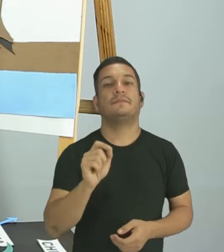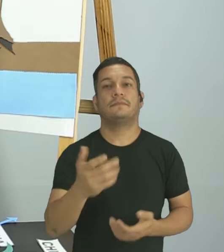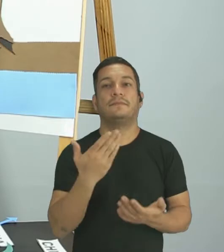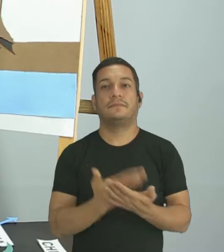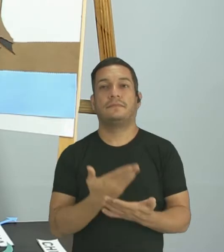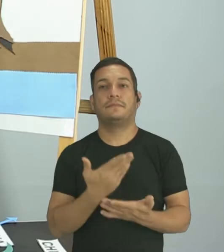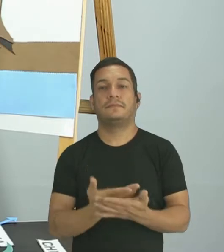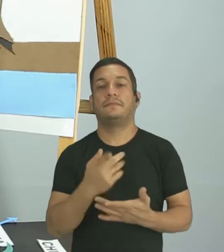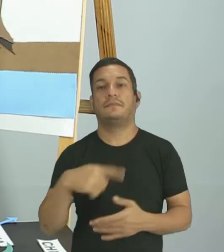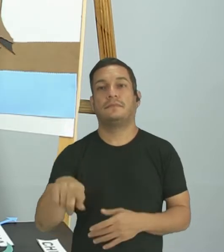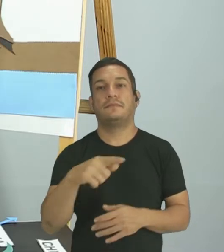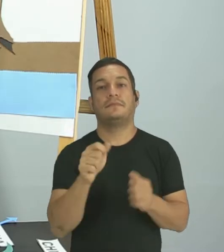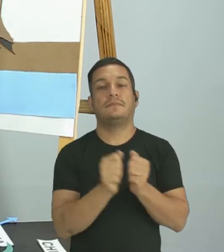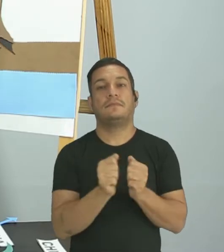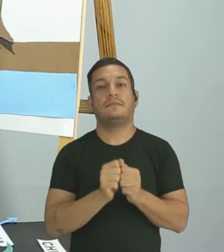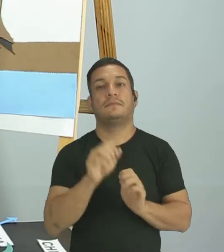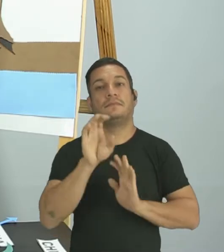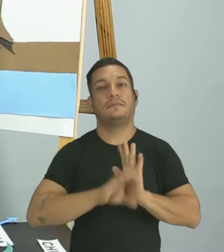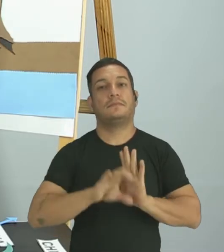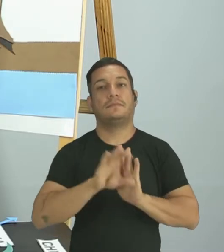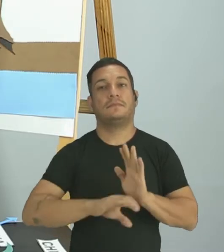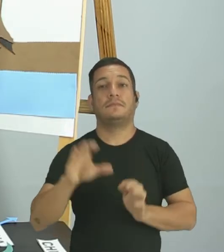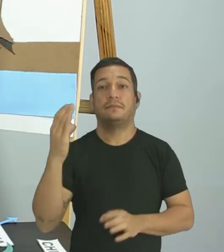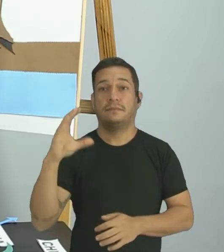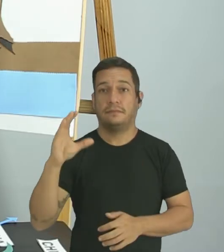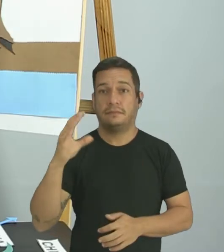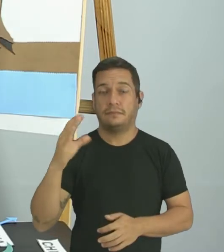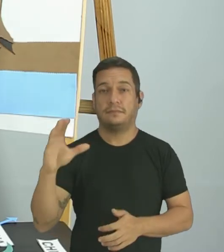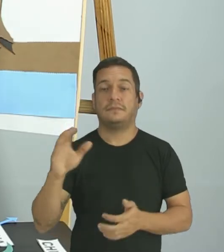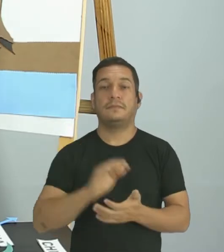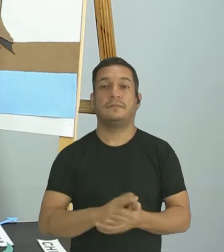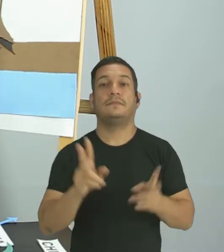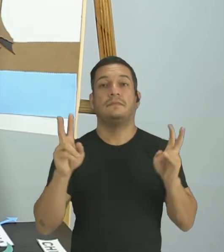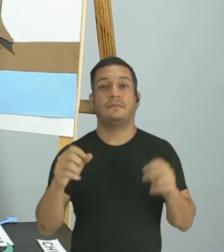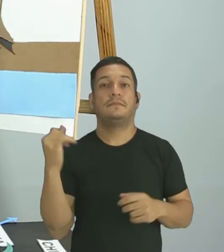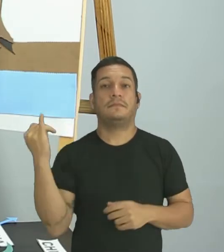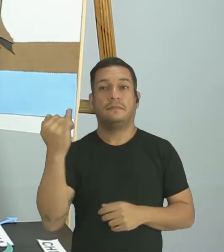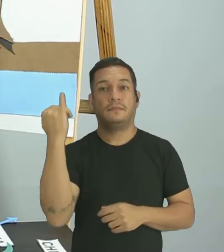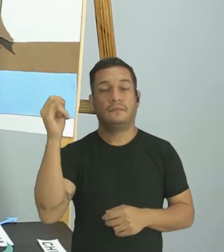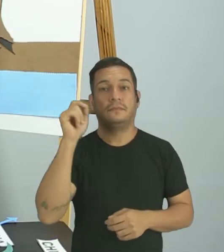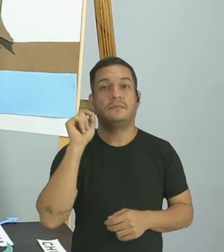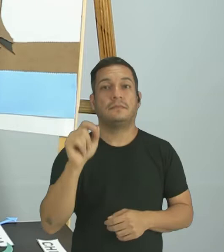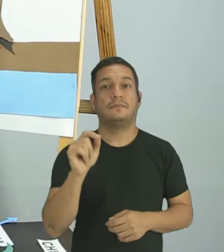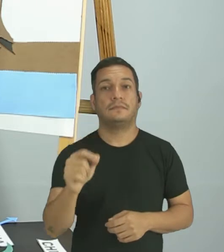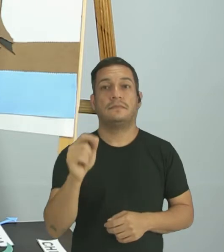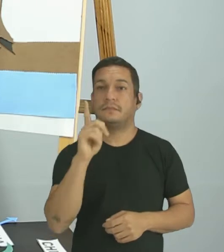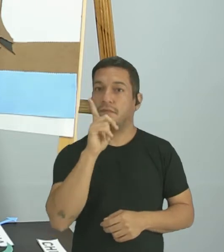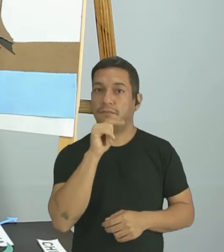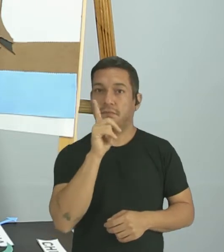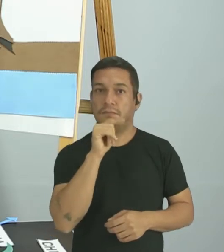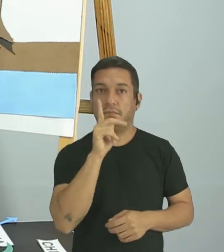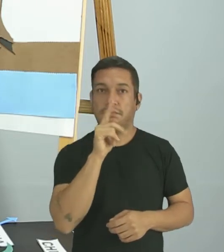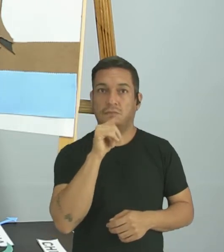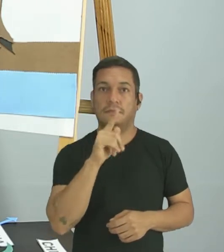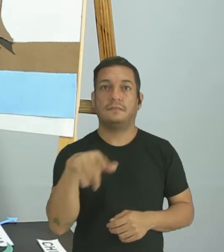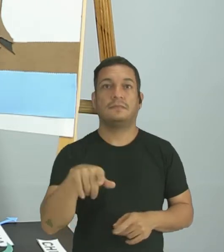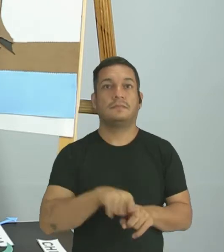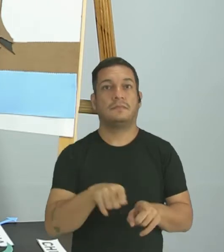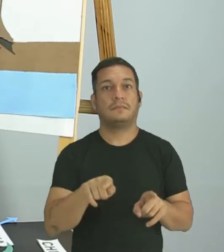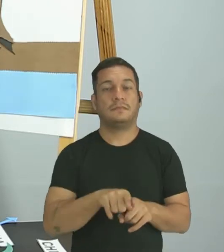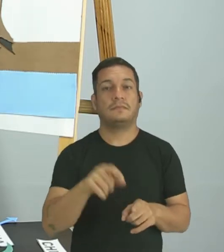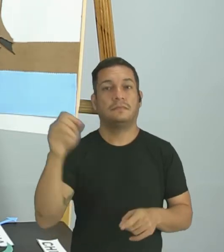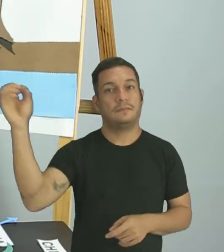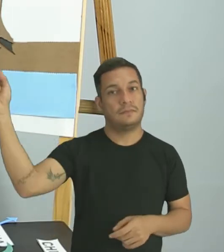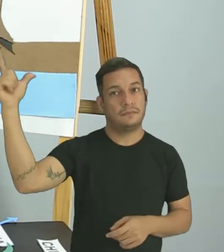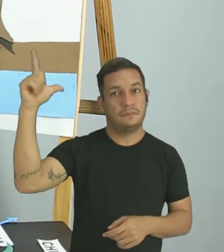com vocês o conteúdo de ciências sobre a importância da água e do